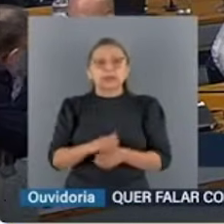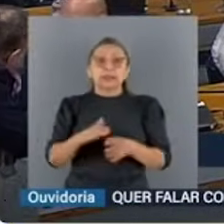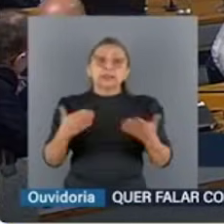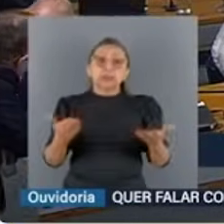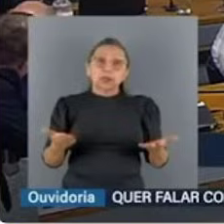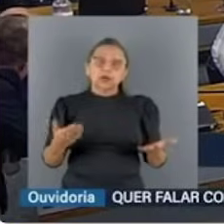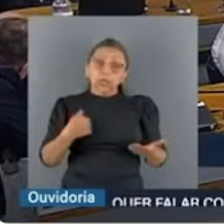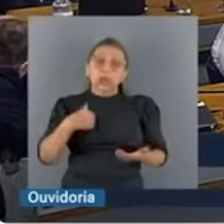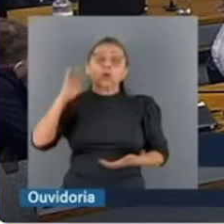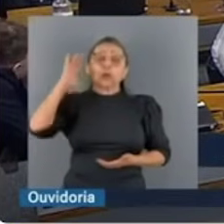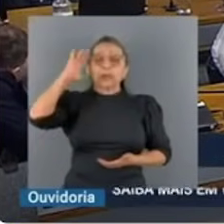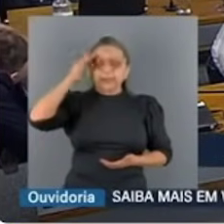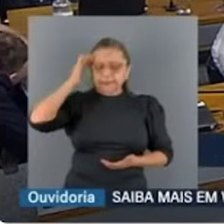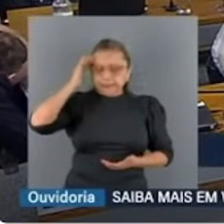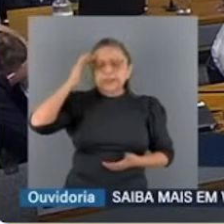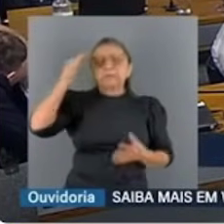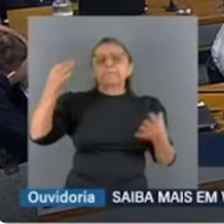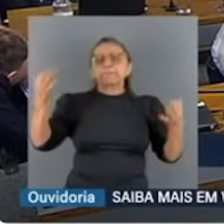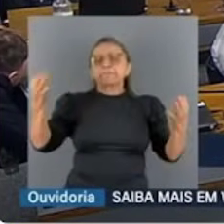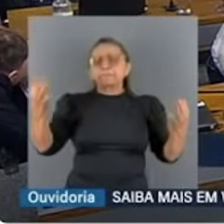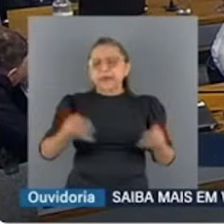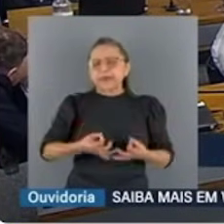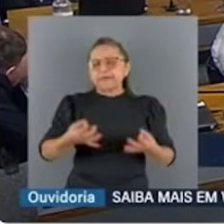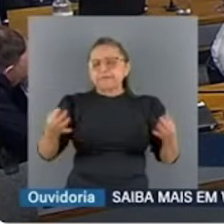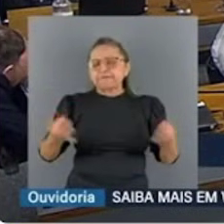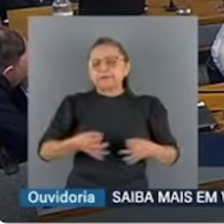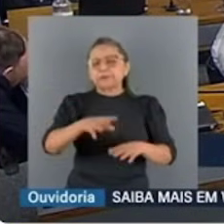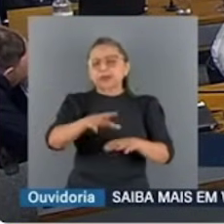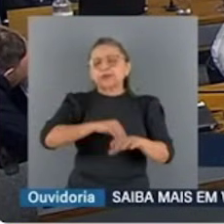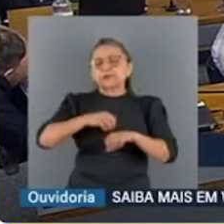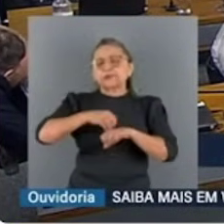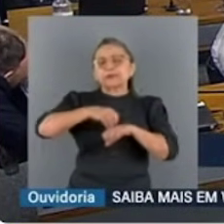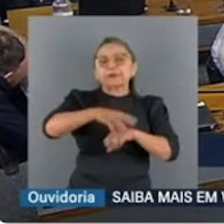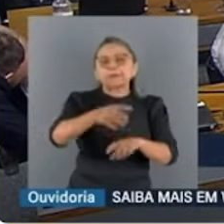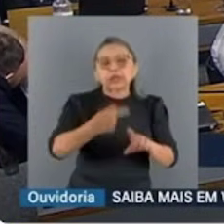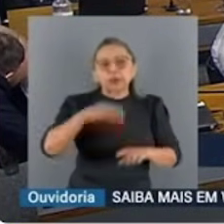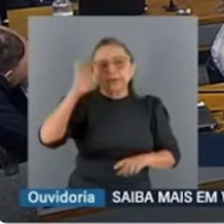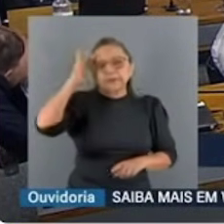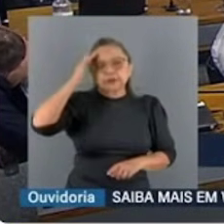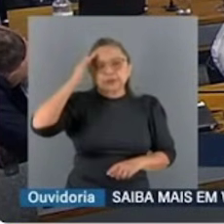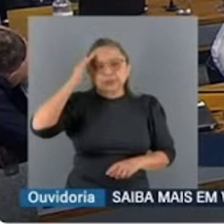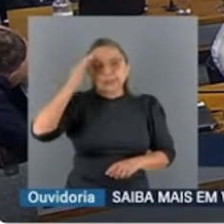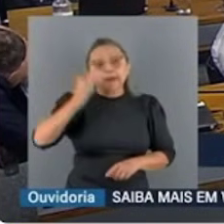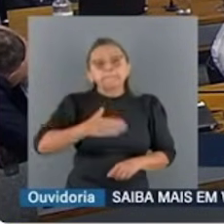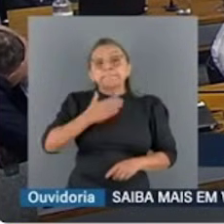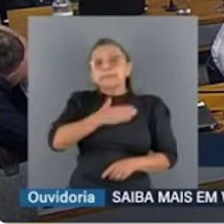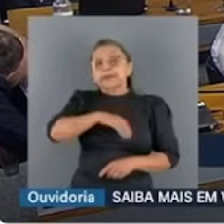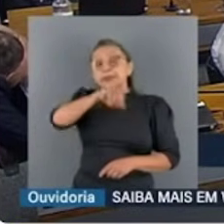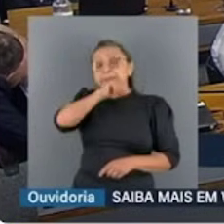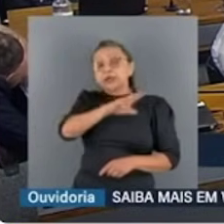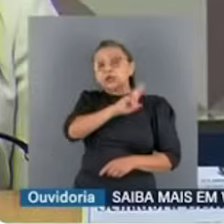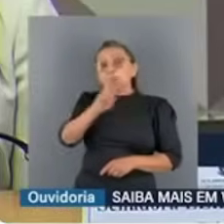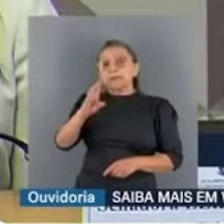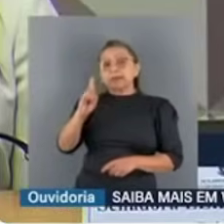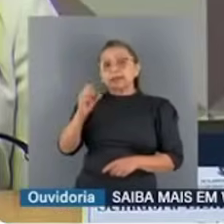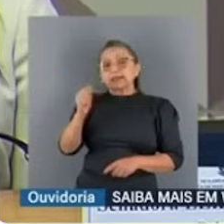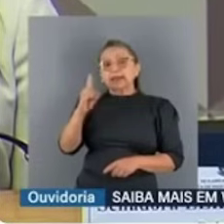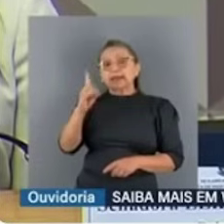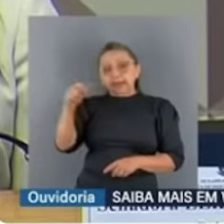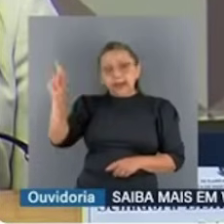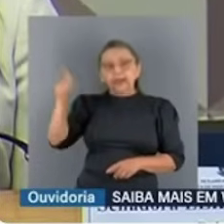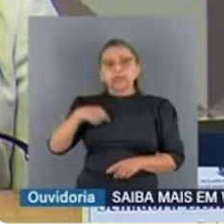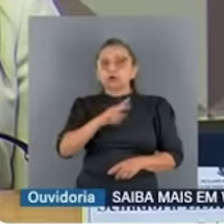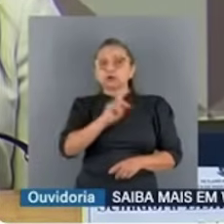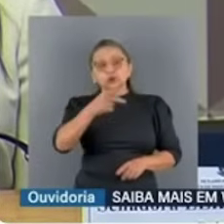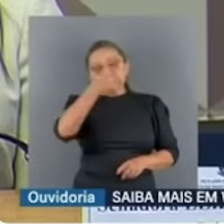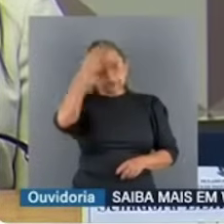eu entendi exatamente o recado e estou devolvendo porque entendi. A minha mãe se chamava Dadá e eu não sou Maria vai com